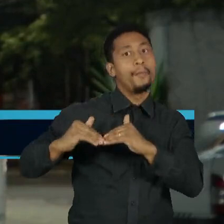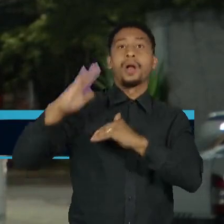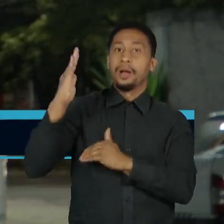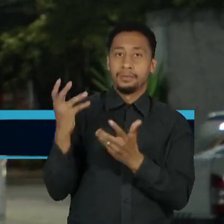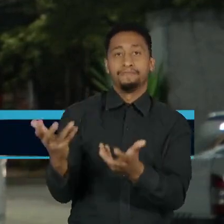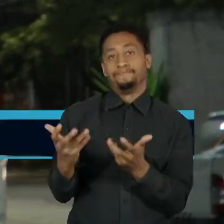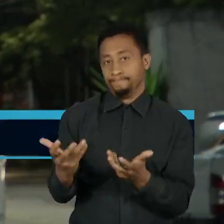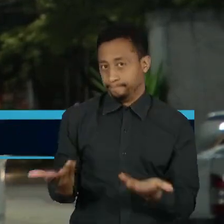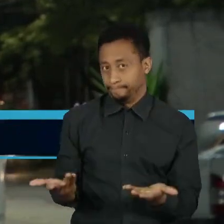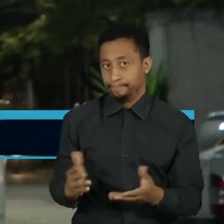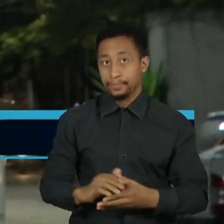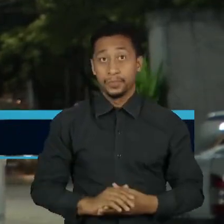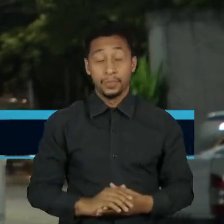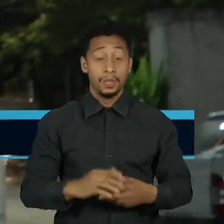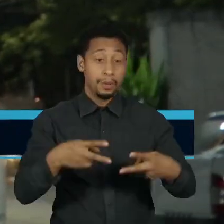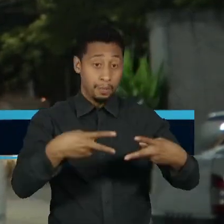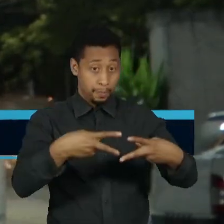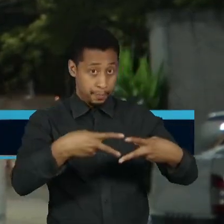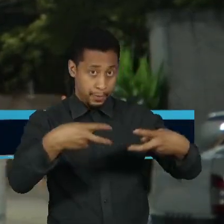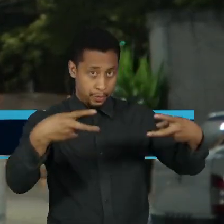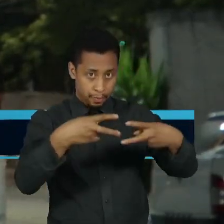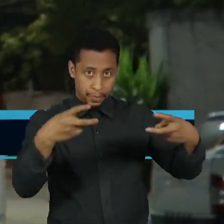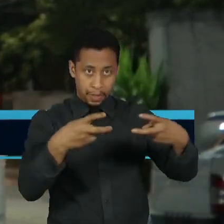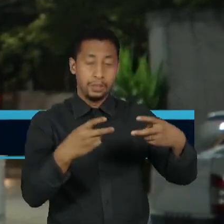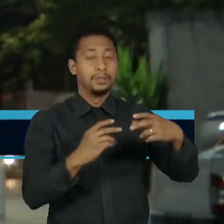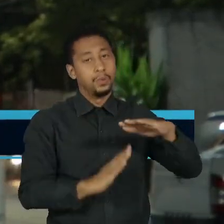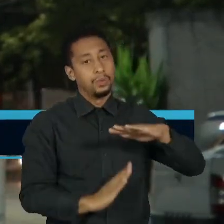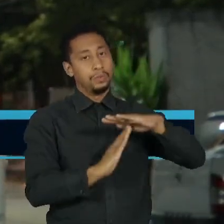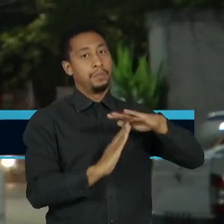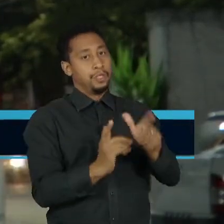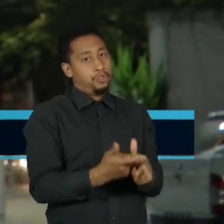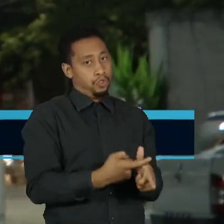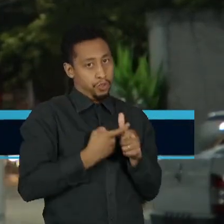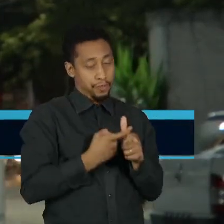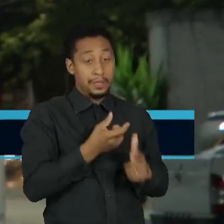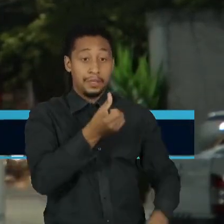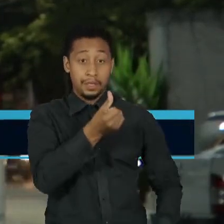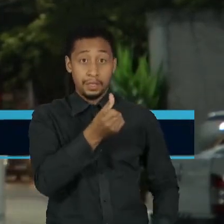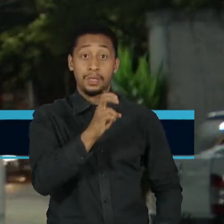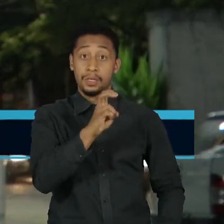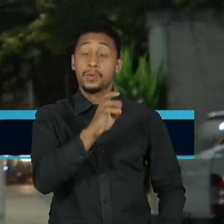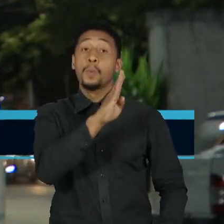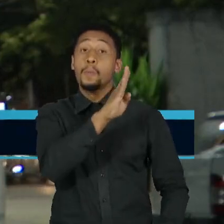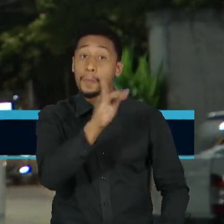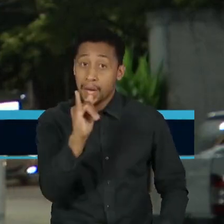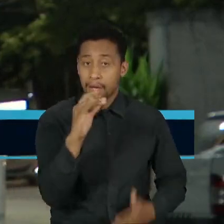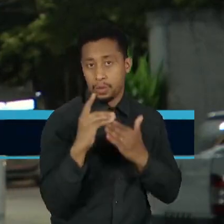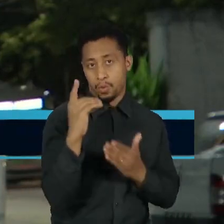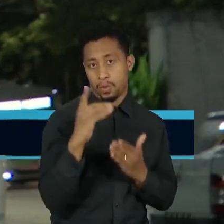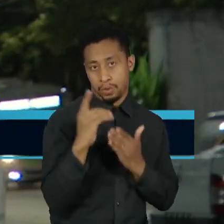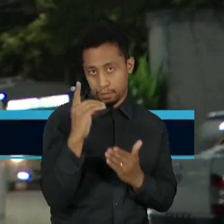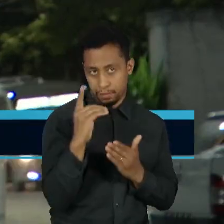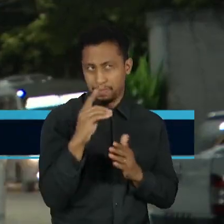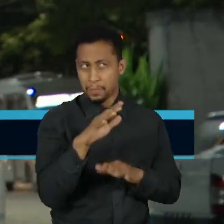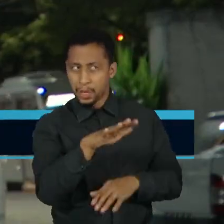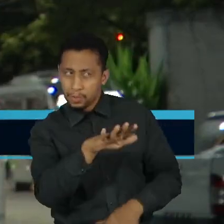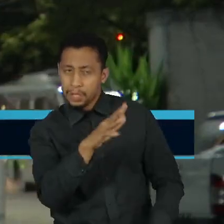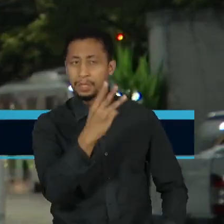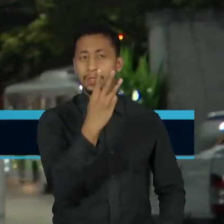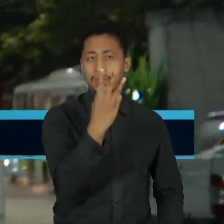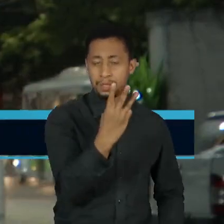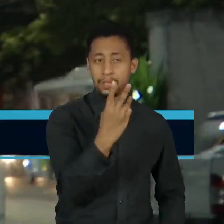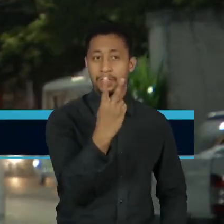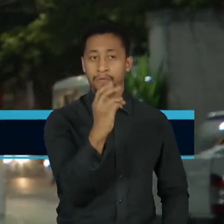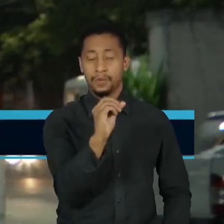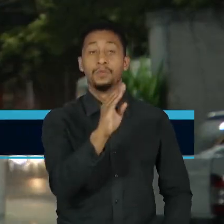plano, a Petrobras manteve o limite para sua dívida bruta em 65 bilhões de dólares, algo em torno de 320 bilhões